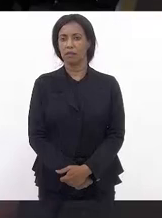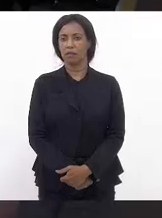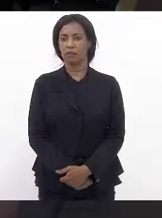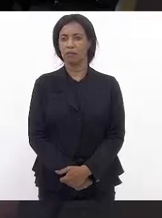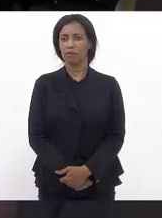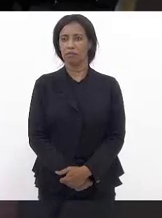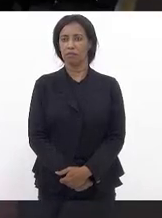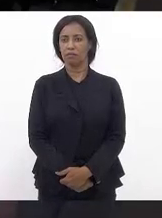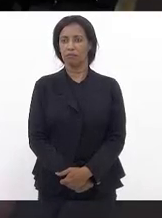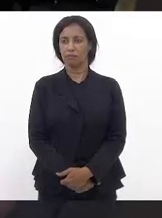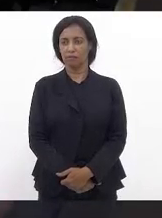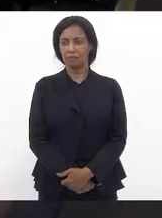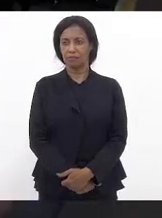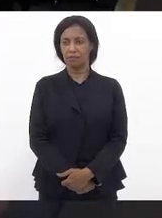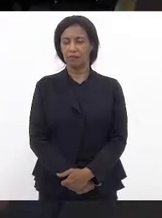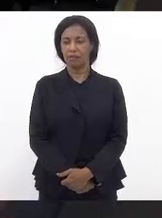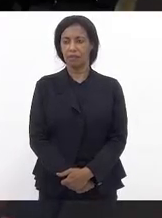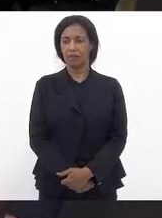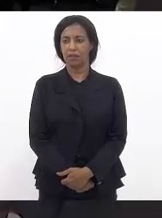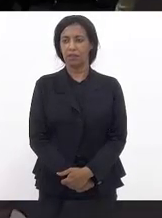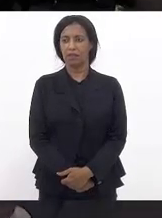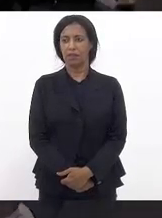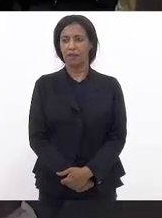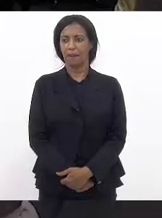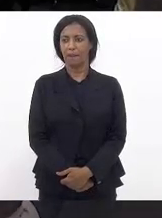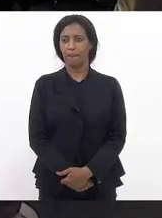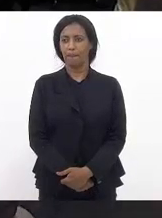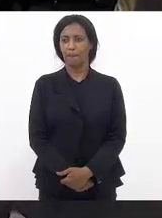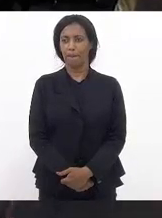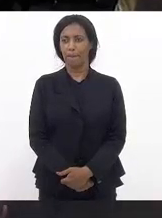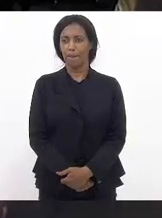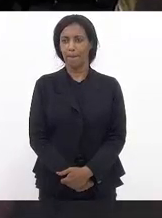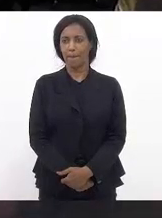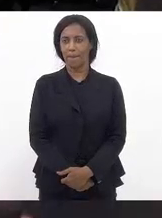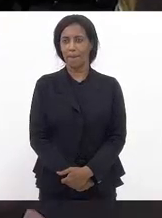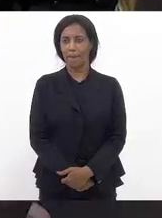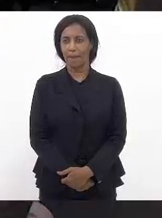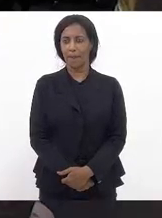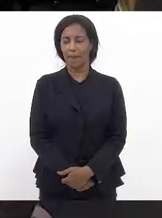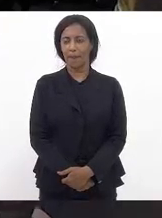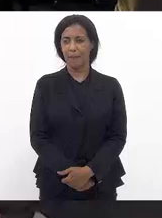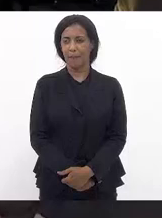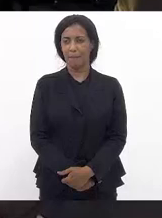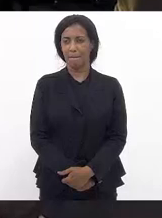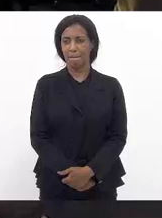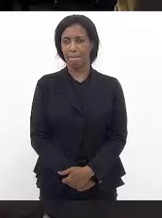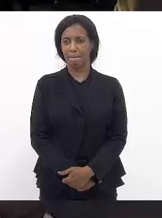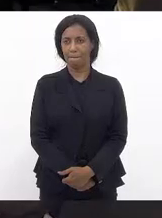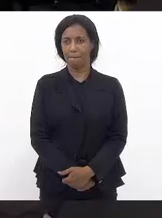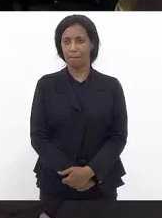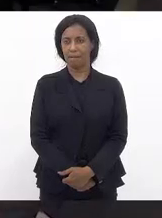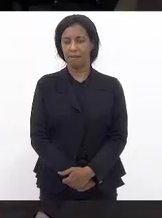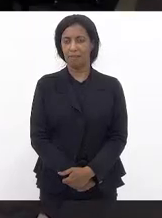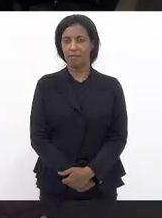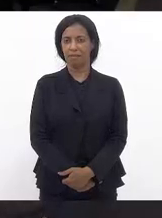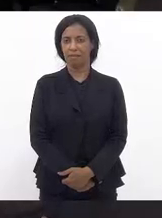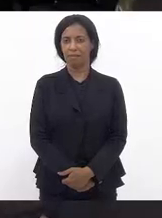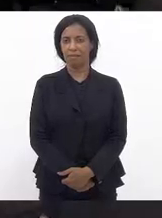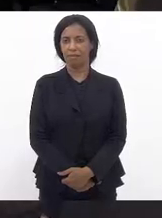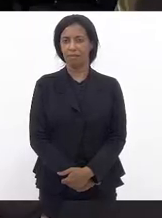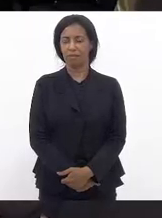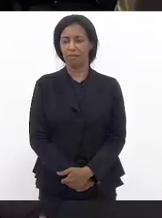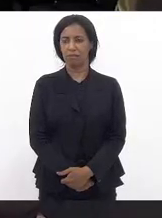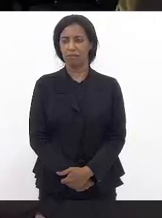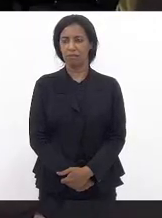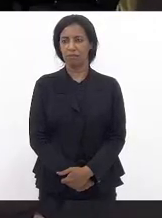e nós estamos escolhendo o parecer da comissão de Ciências e Tecnologia o Deputado